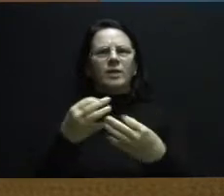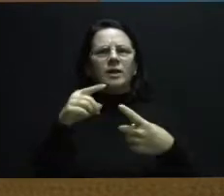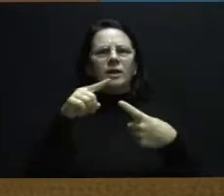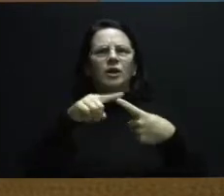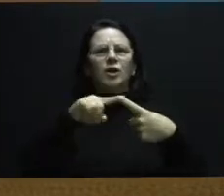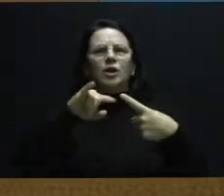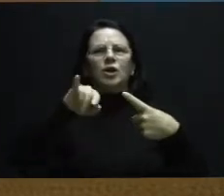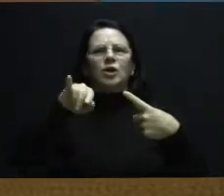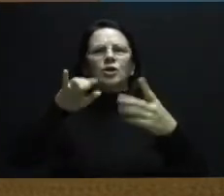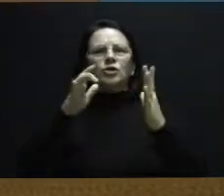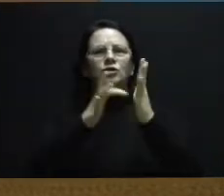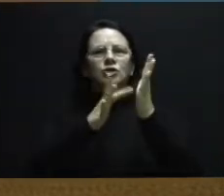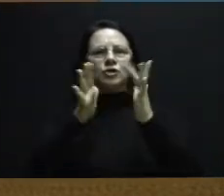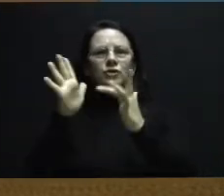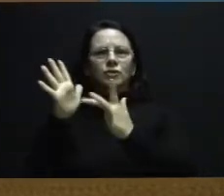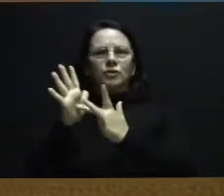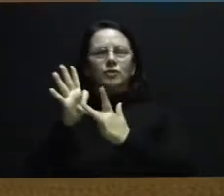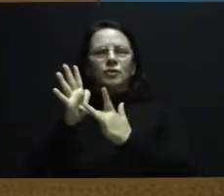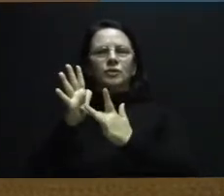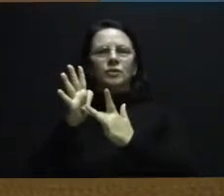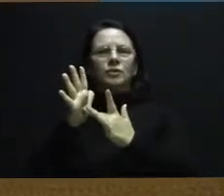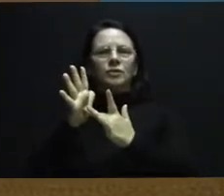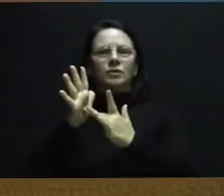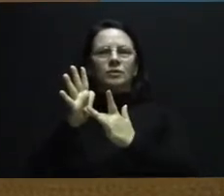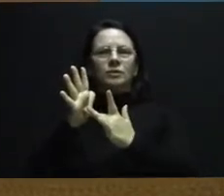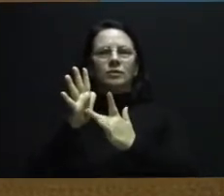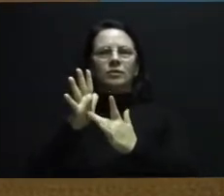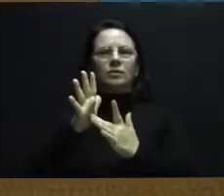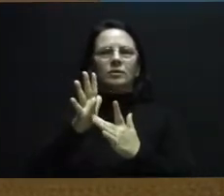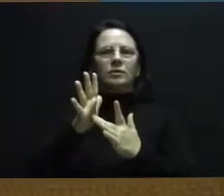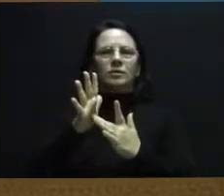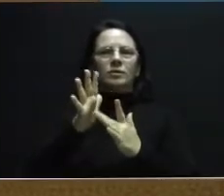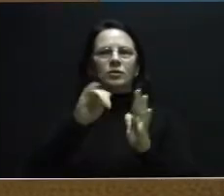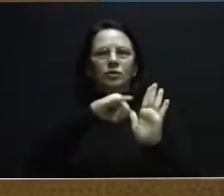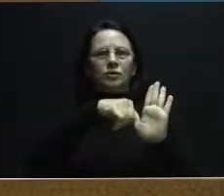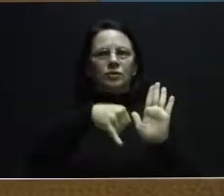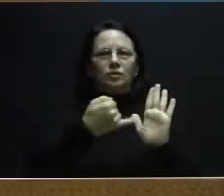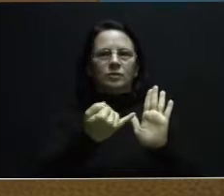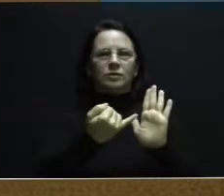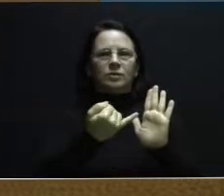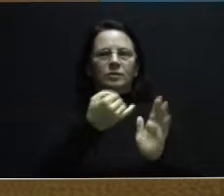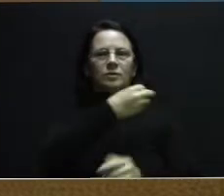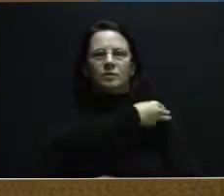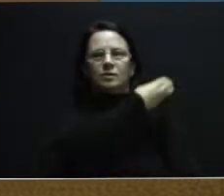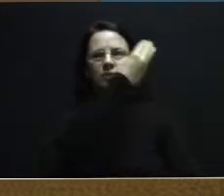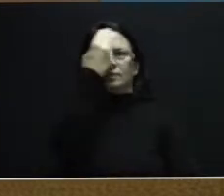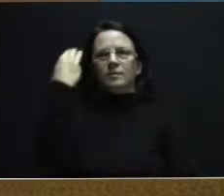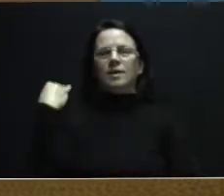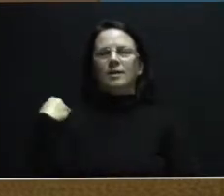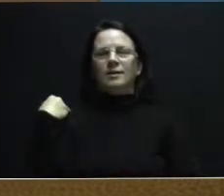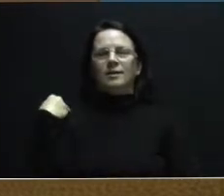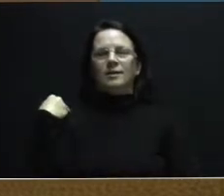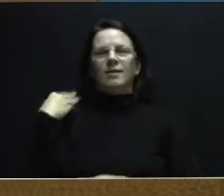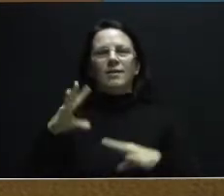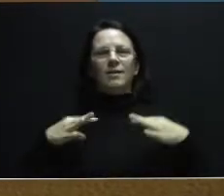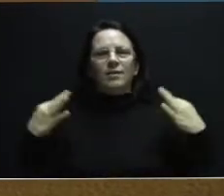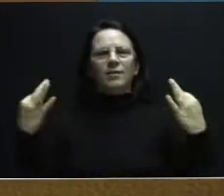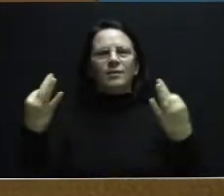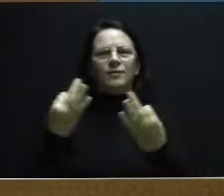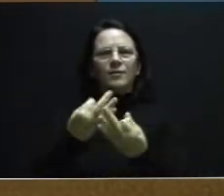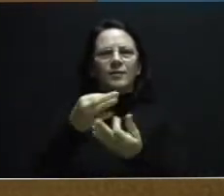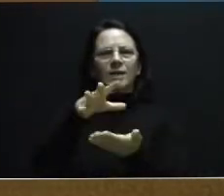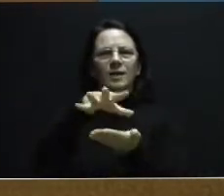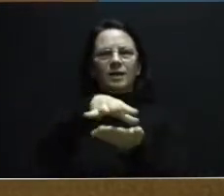José, encarna o projeto de Deus para a humanidade. Nessa noite, toda a família é chamada a imitar a